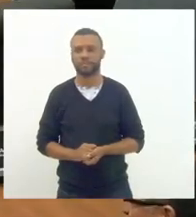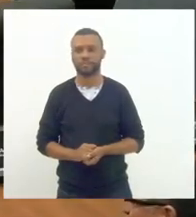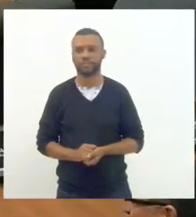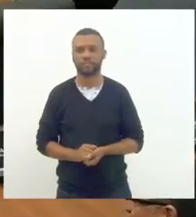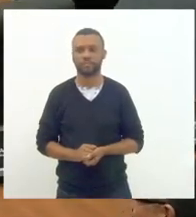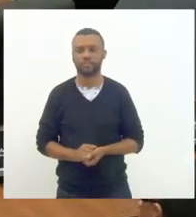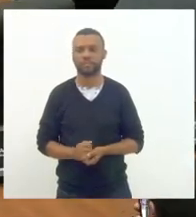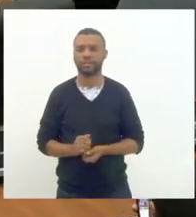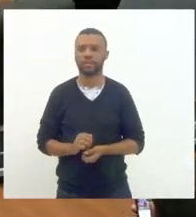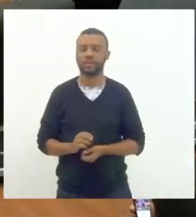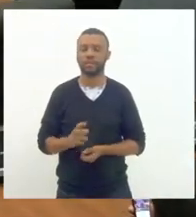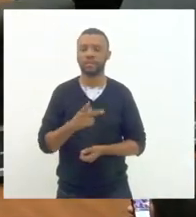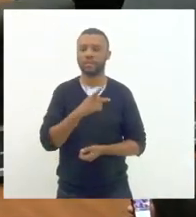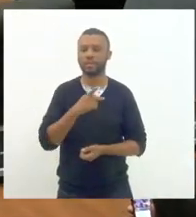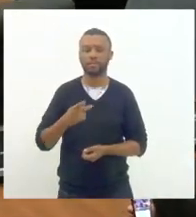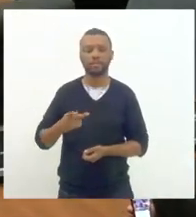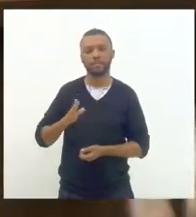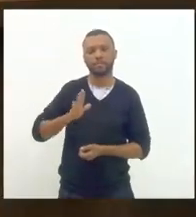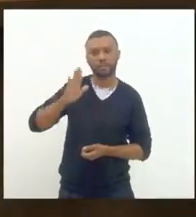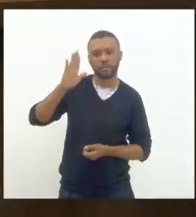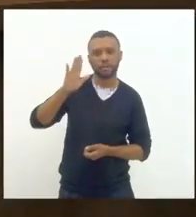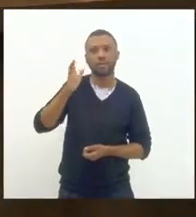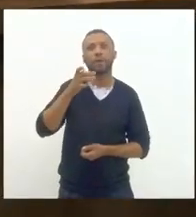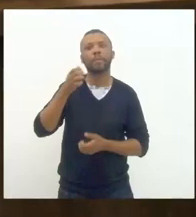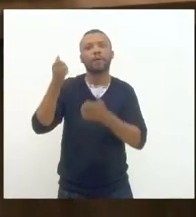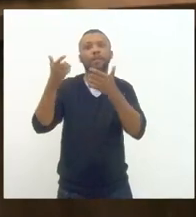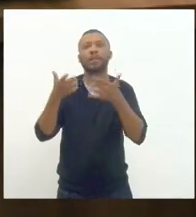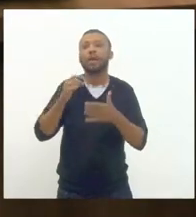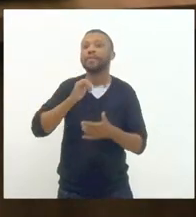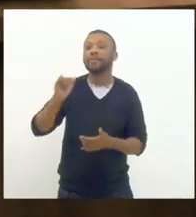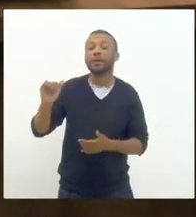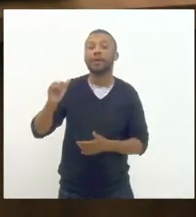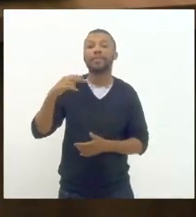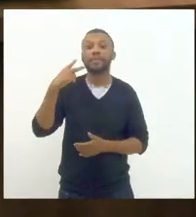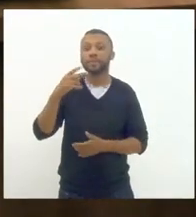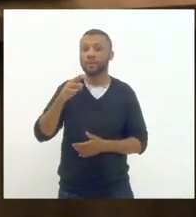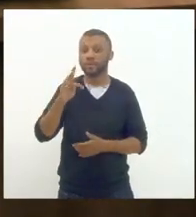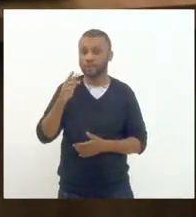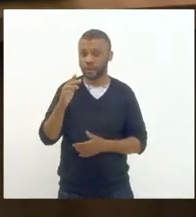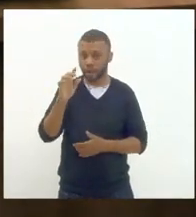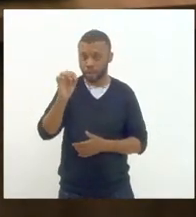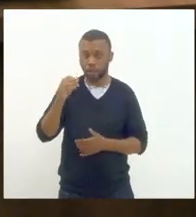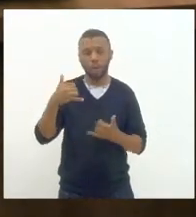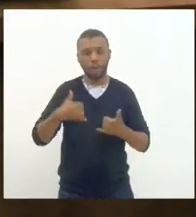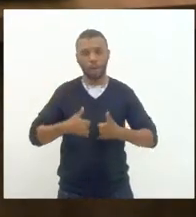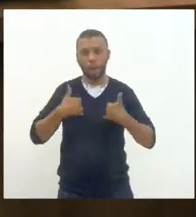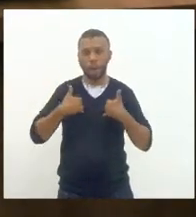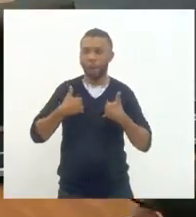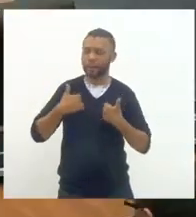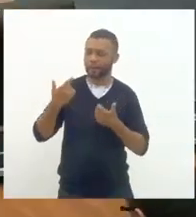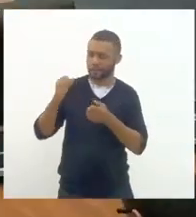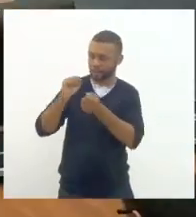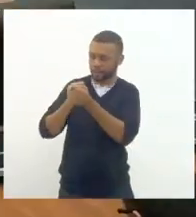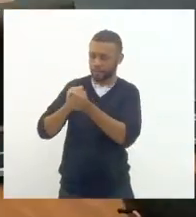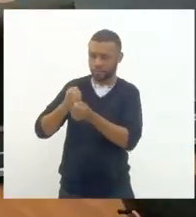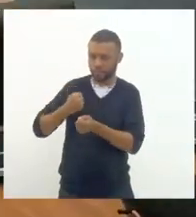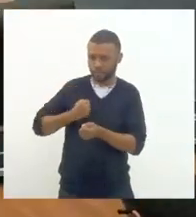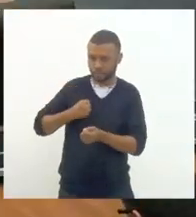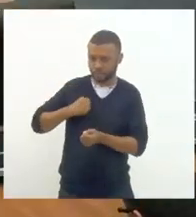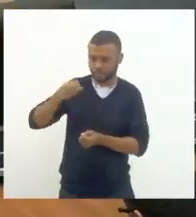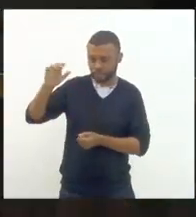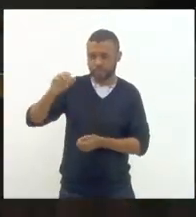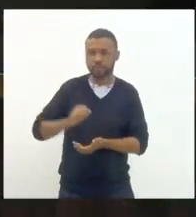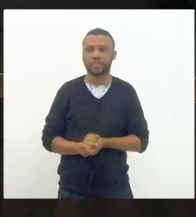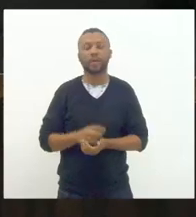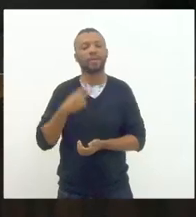Ô, presidente, só para destacar a presença do vereador Thiago aqui, ó, uma honra. Tamo junto, meu irmão. Vereador Werner